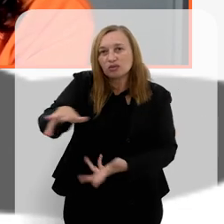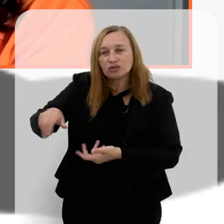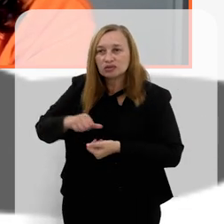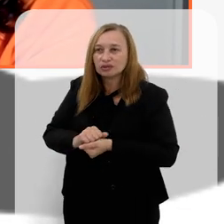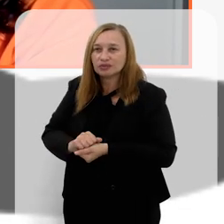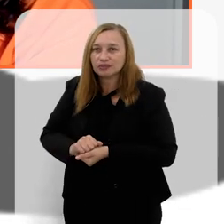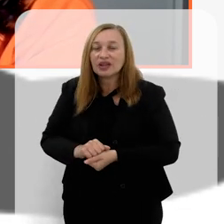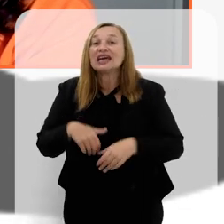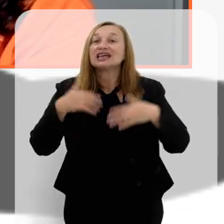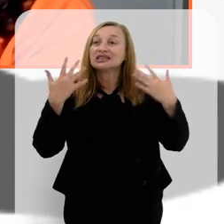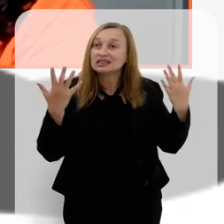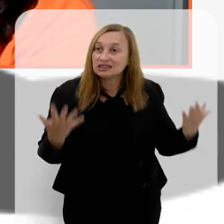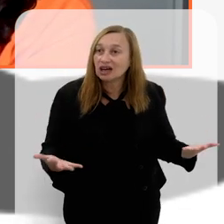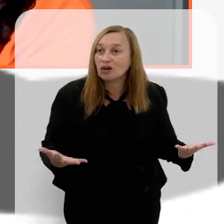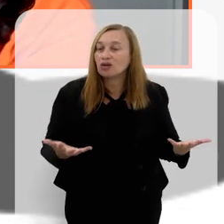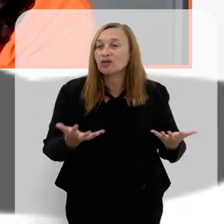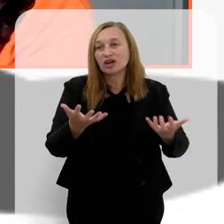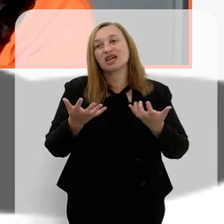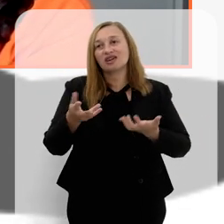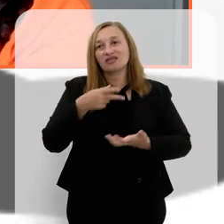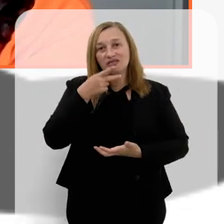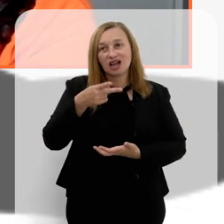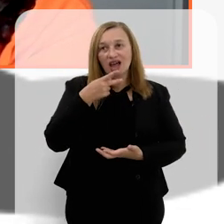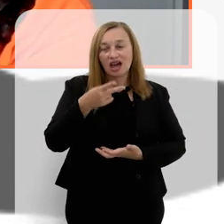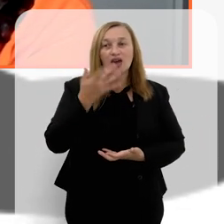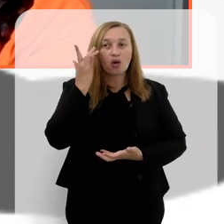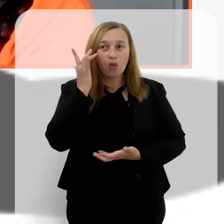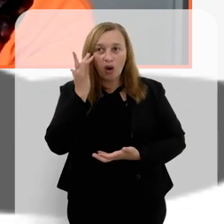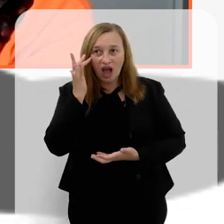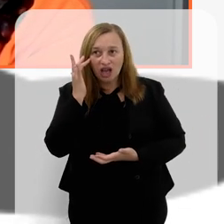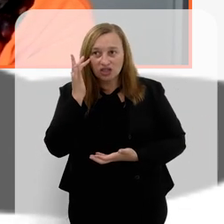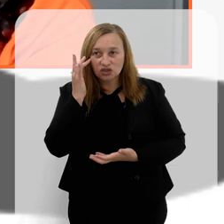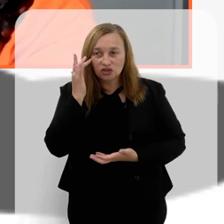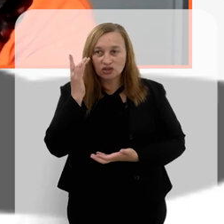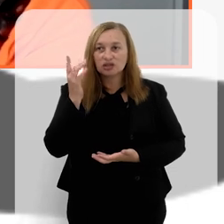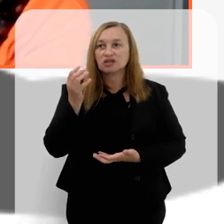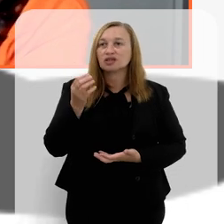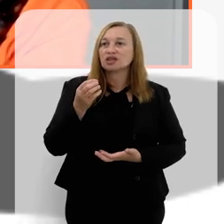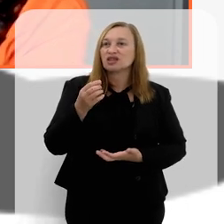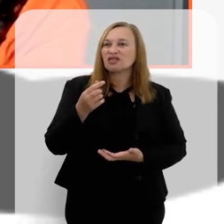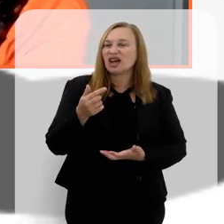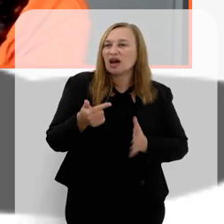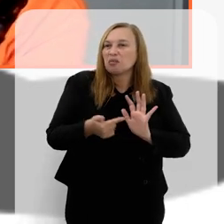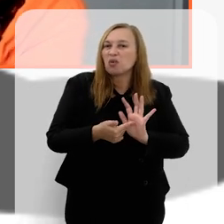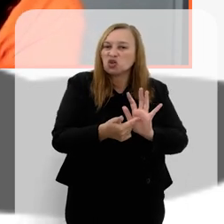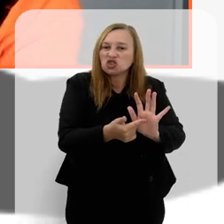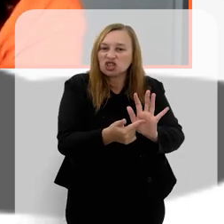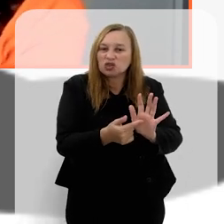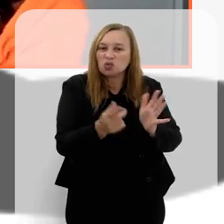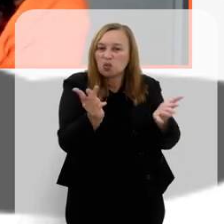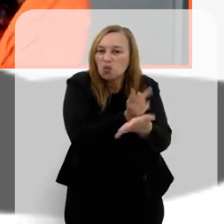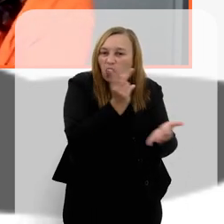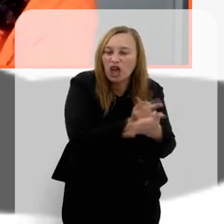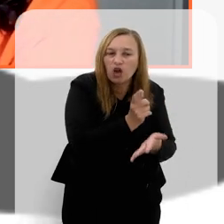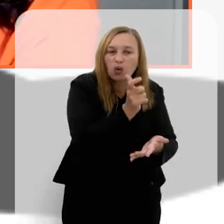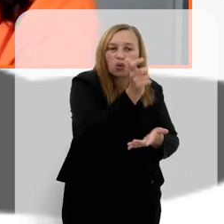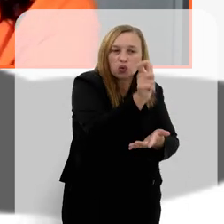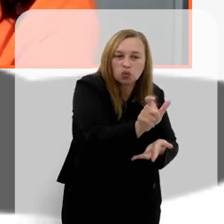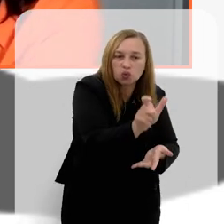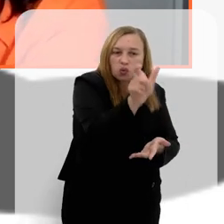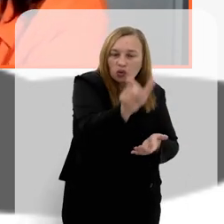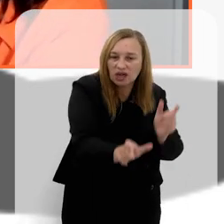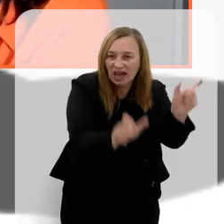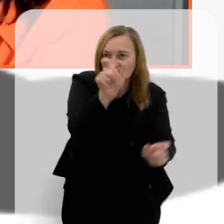mundo. Então, é isso que eu queria dizer. Eu acho que ao invés de ficar sempre apontando os erros